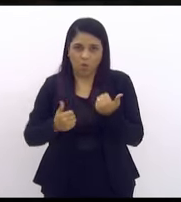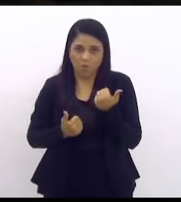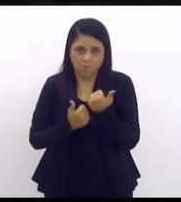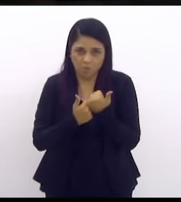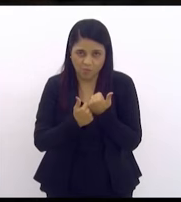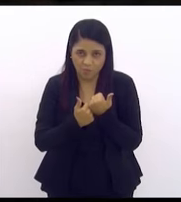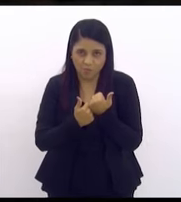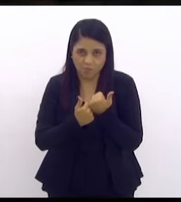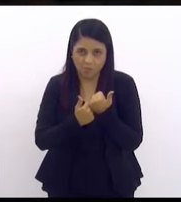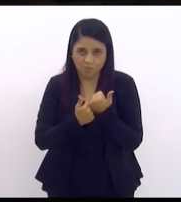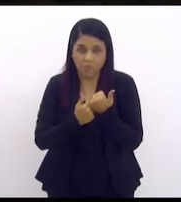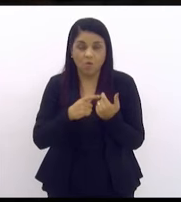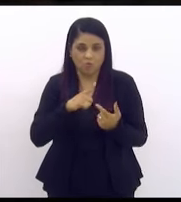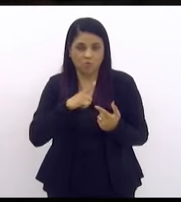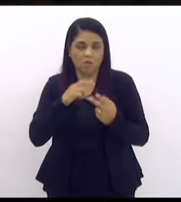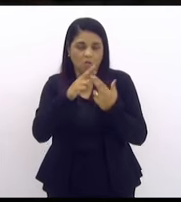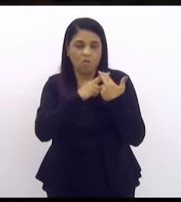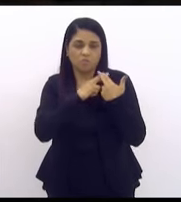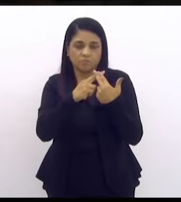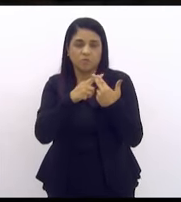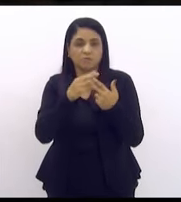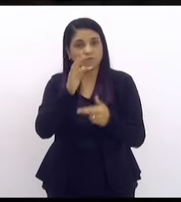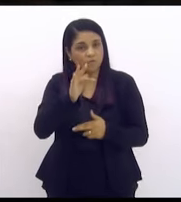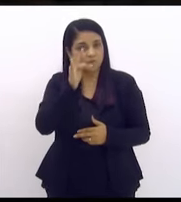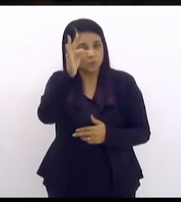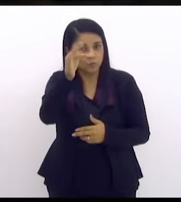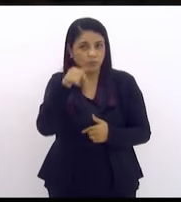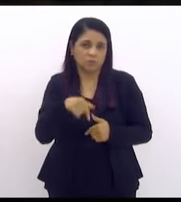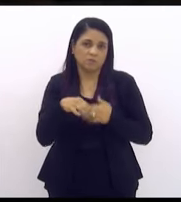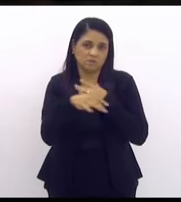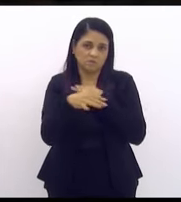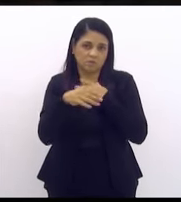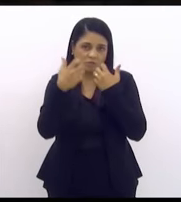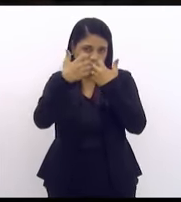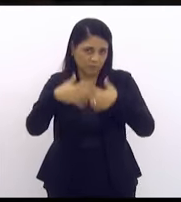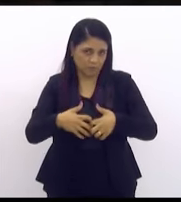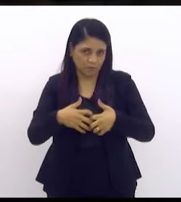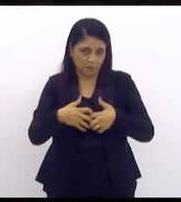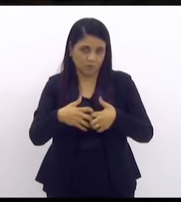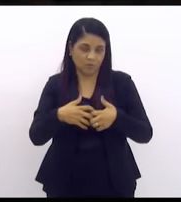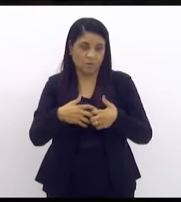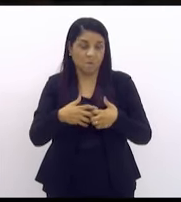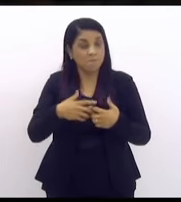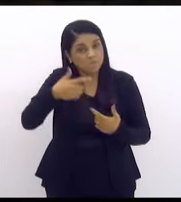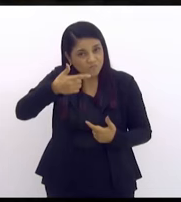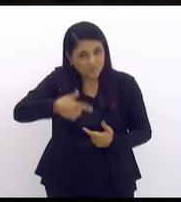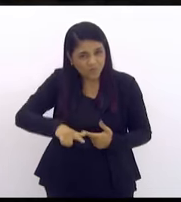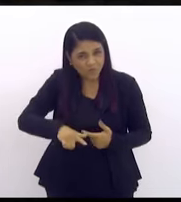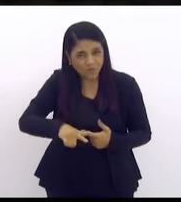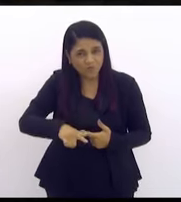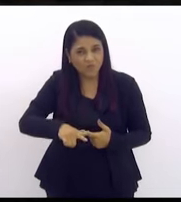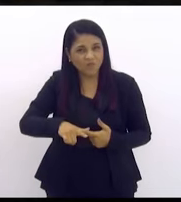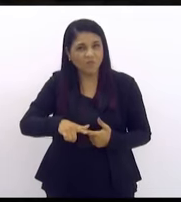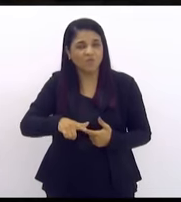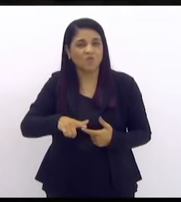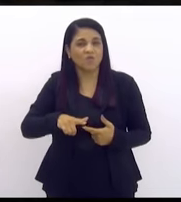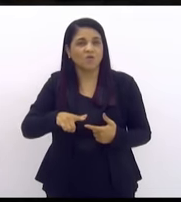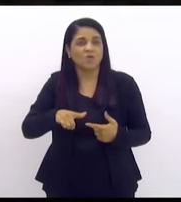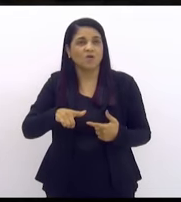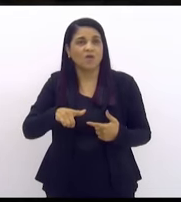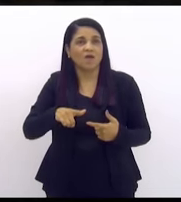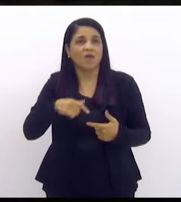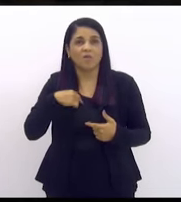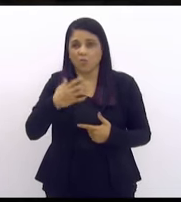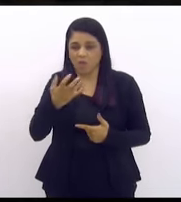porque eu tenho responsabilidade com o futuro da minha cidade e não quero que a minha cidade seja mais um território no mapa do governador que fala,